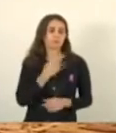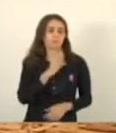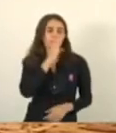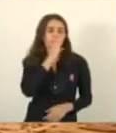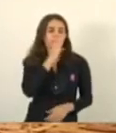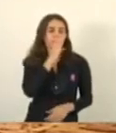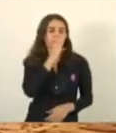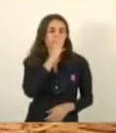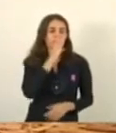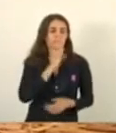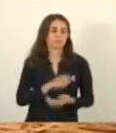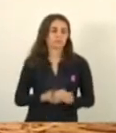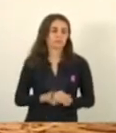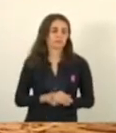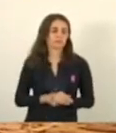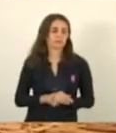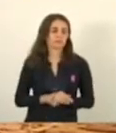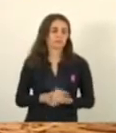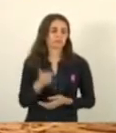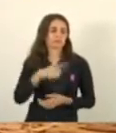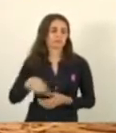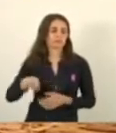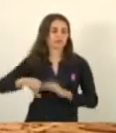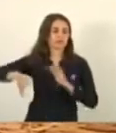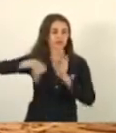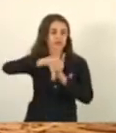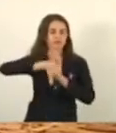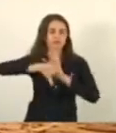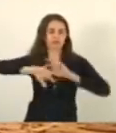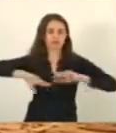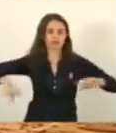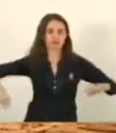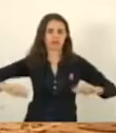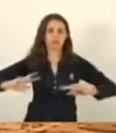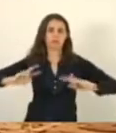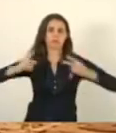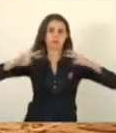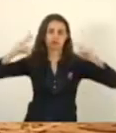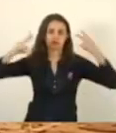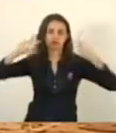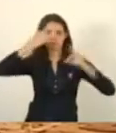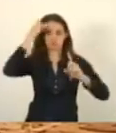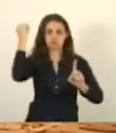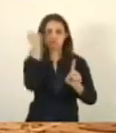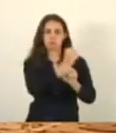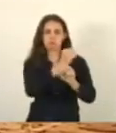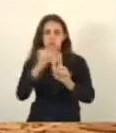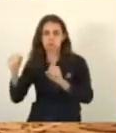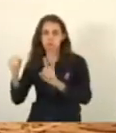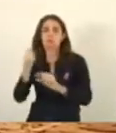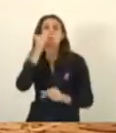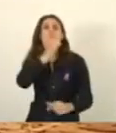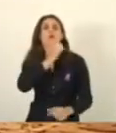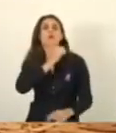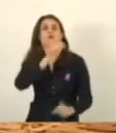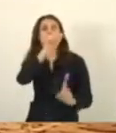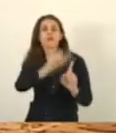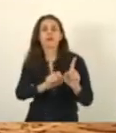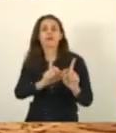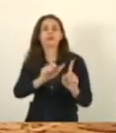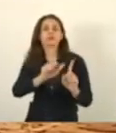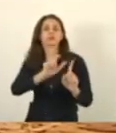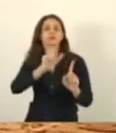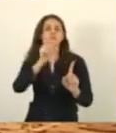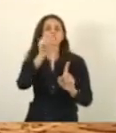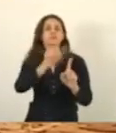calarmos, né, diante da criminalidade em alta. Os homicídios estão aumentando, o feminicídio está